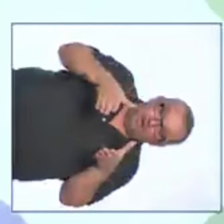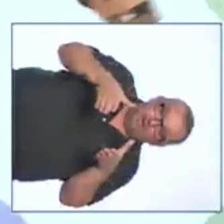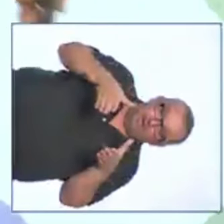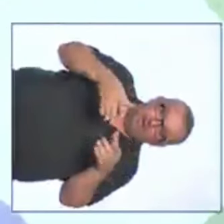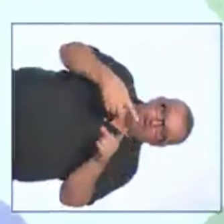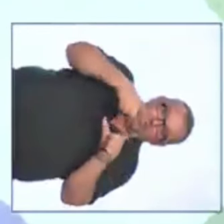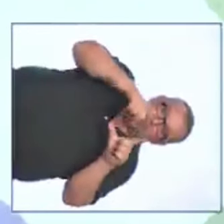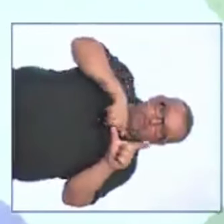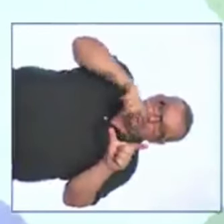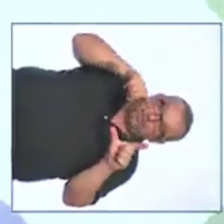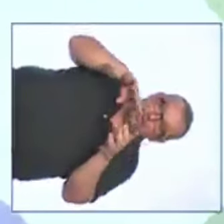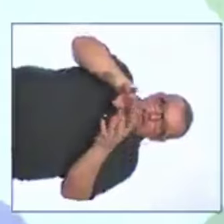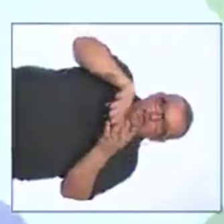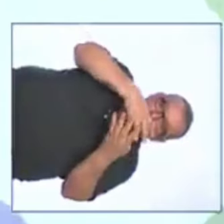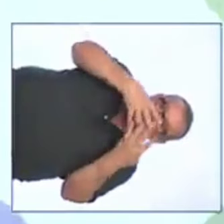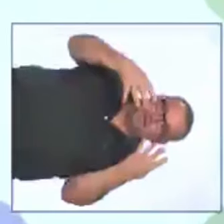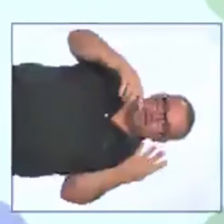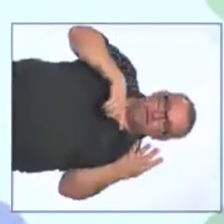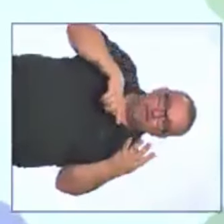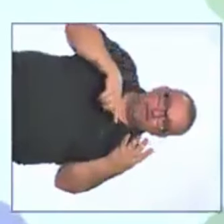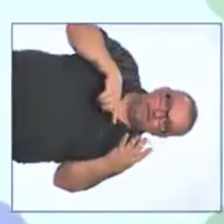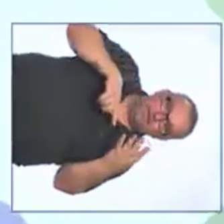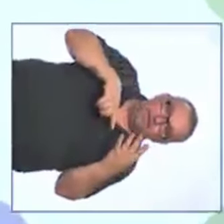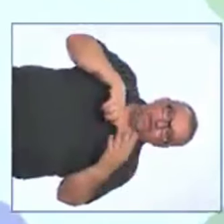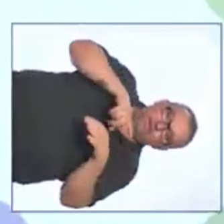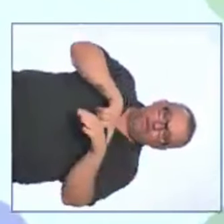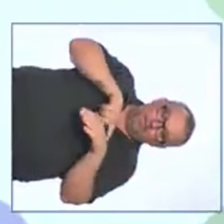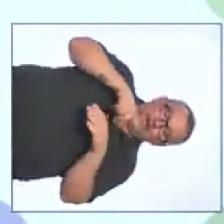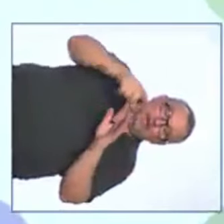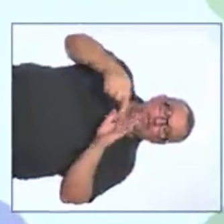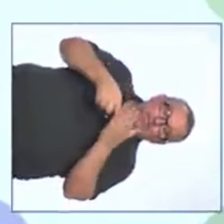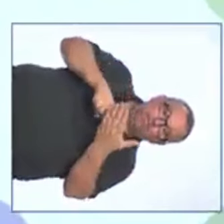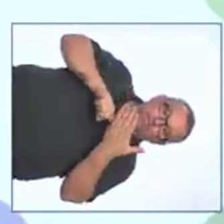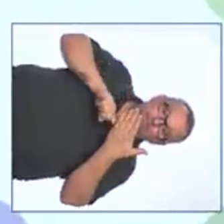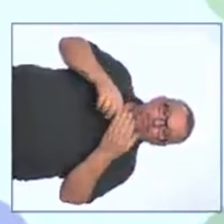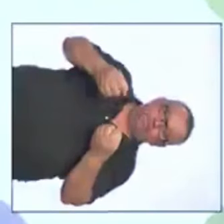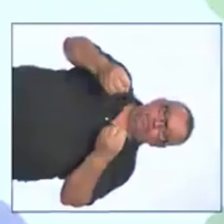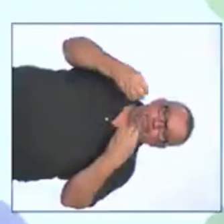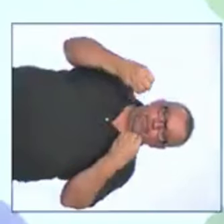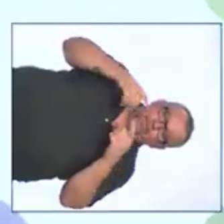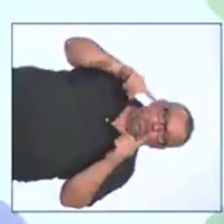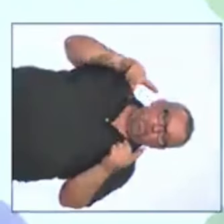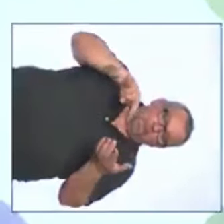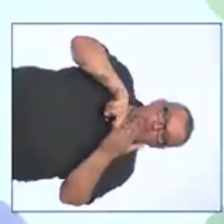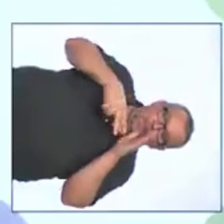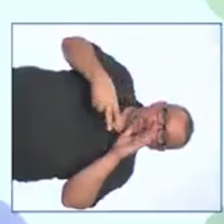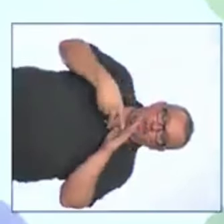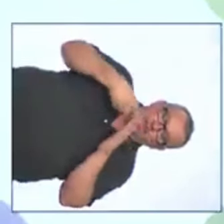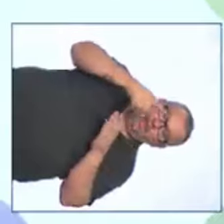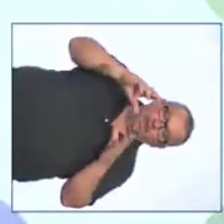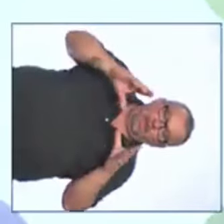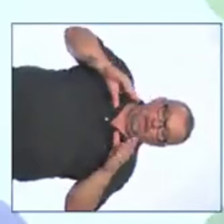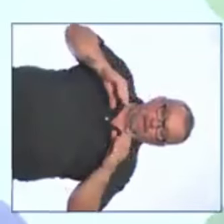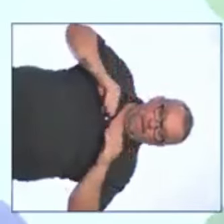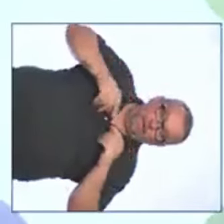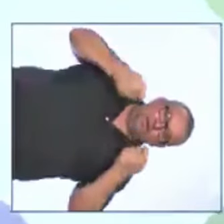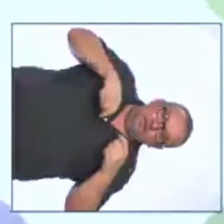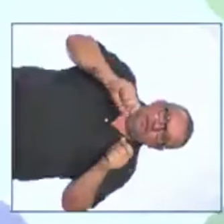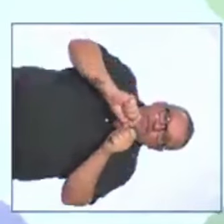gráficos ou aquelas tabelas tiveram ali um foco específico do que elas queriam trazer mas isso não significa que as suas concepções precisam ser